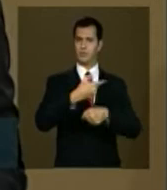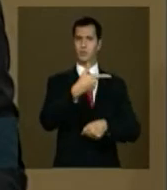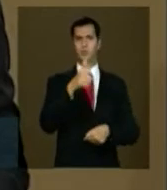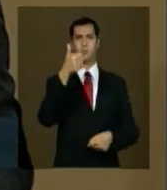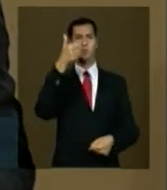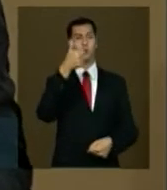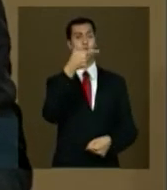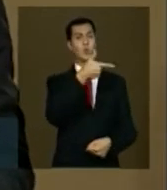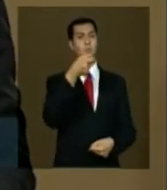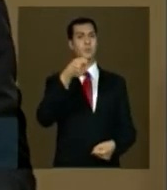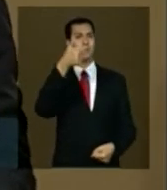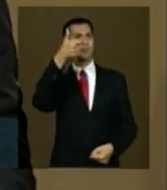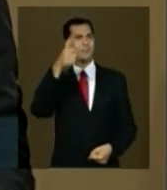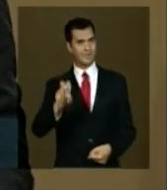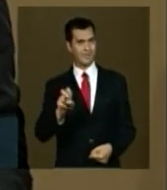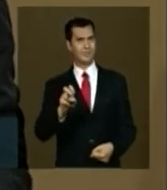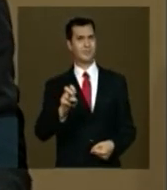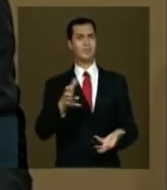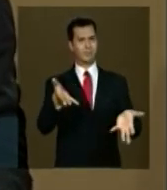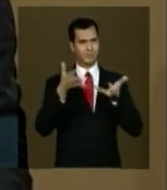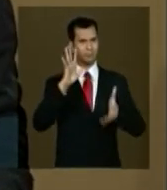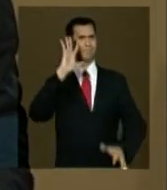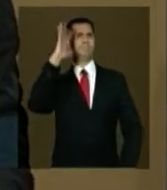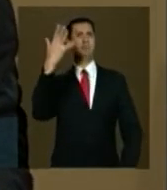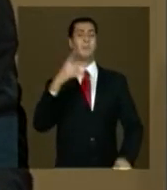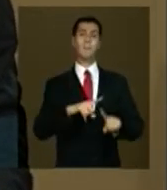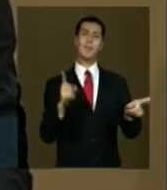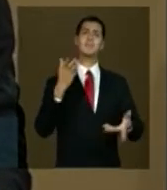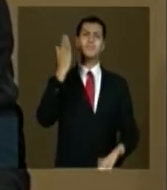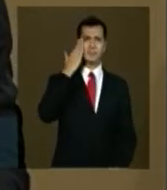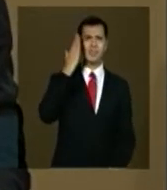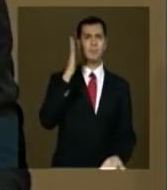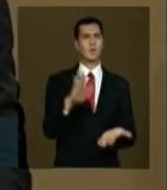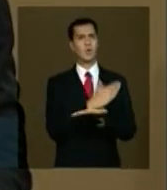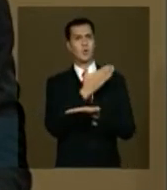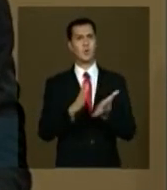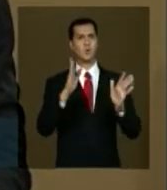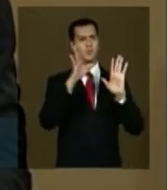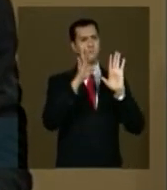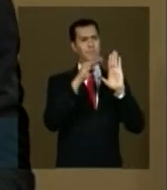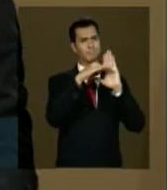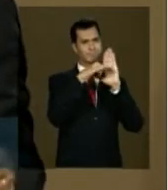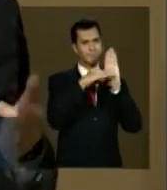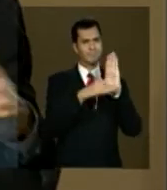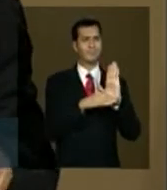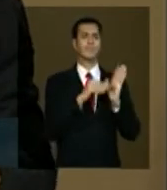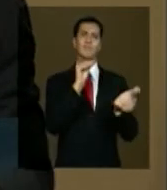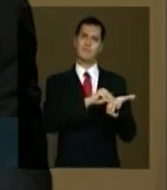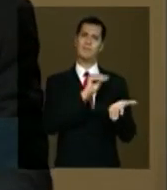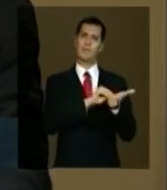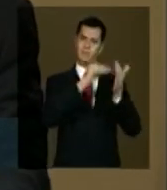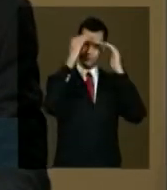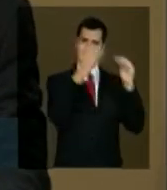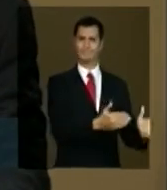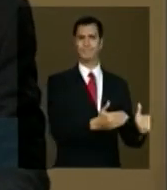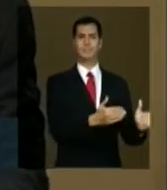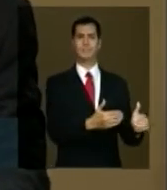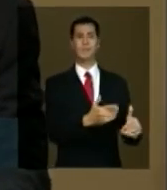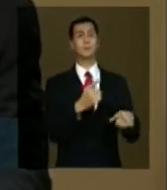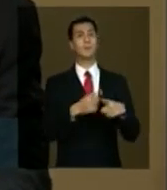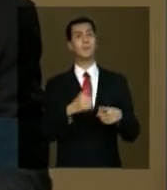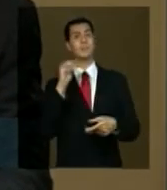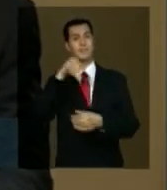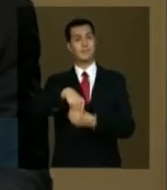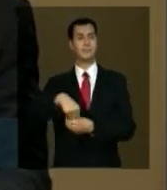algumas metas não serão atingidas e que o cumprimento de alguns objetivos ainda oculta desigualdades dentro dos países e